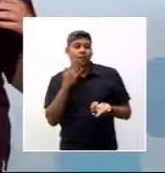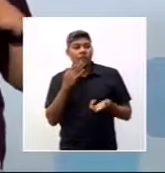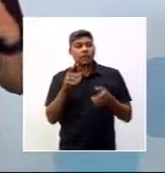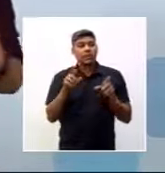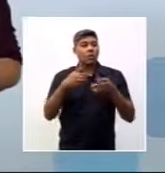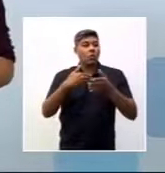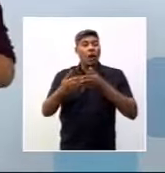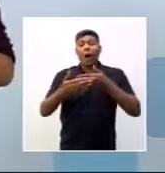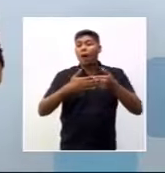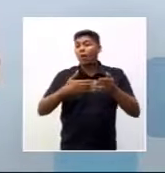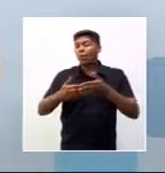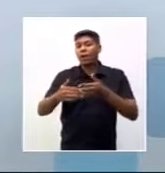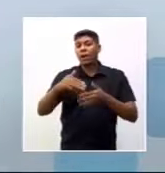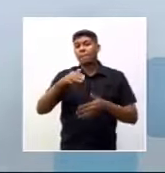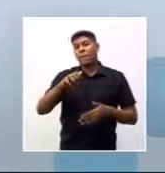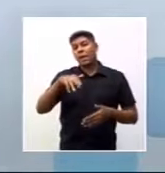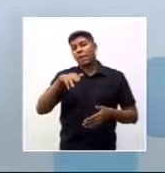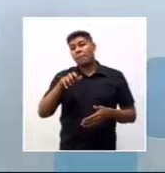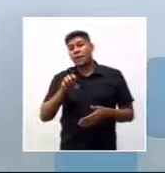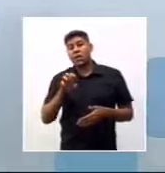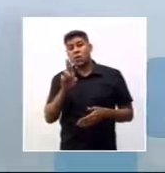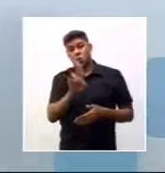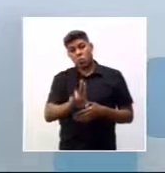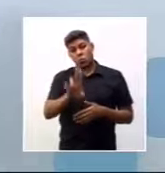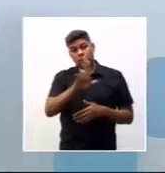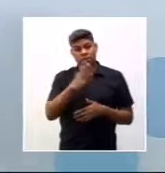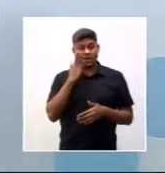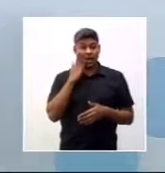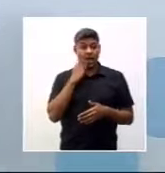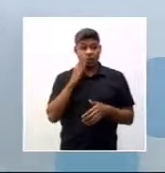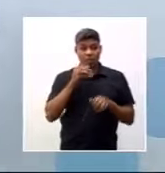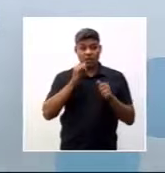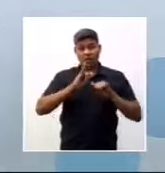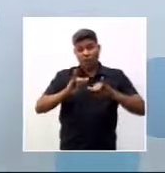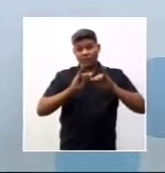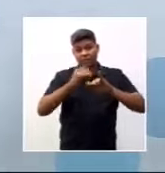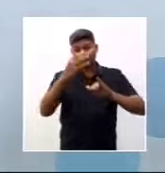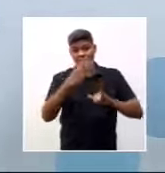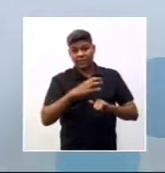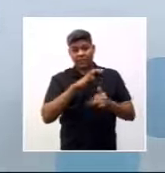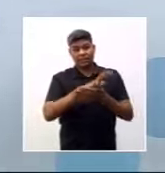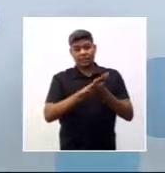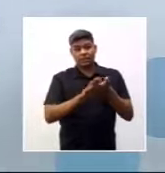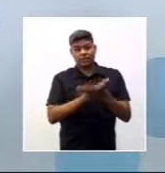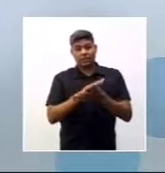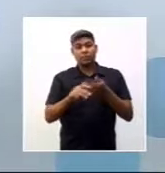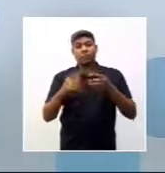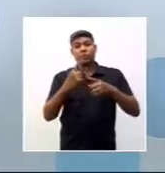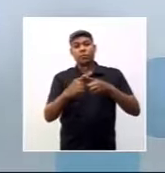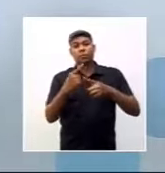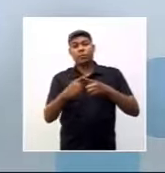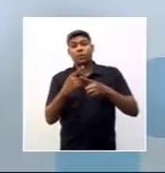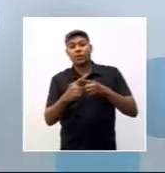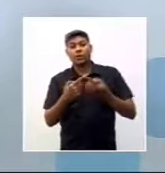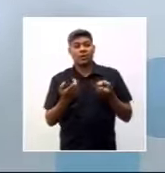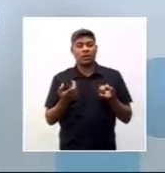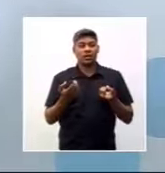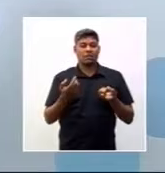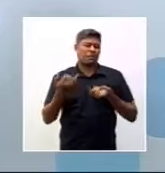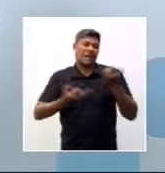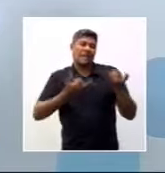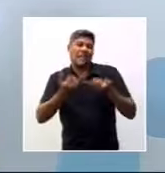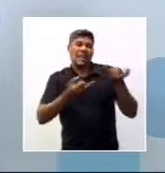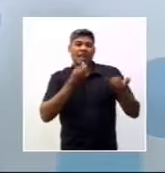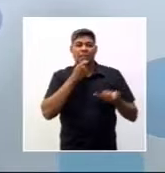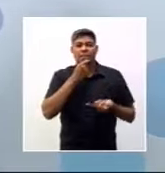aparece qualquer meme que a gente sempre usa já não é uma notícia séria né a gente usa isso juntamente com eles o como uma coisa